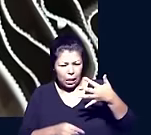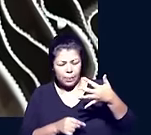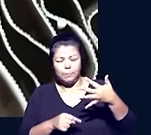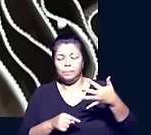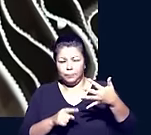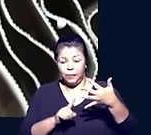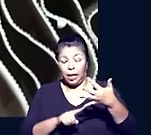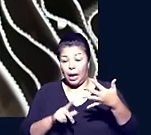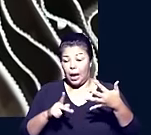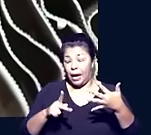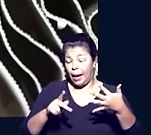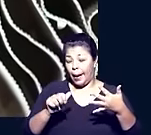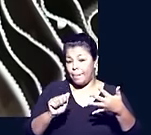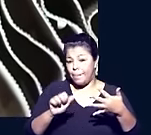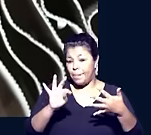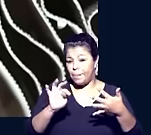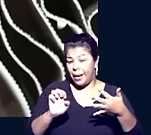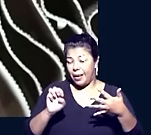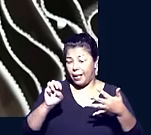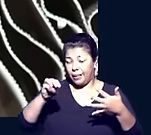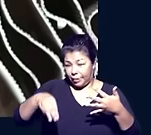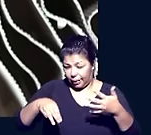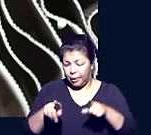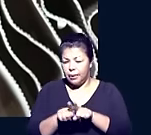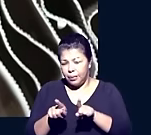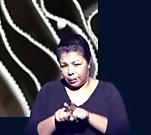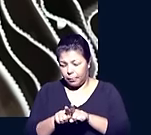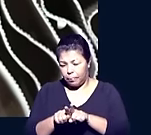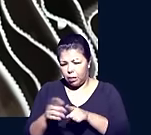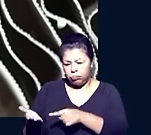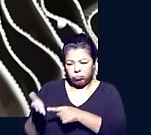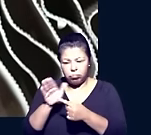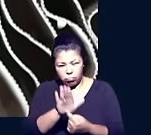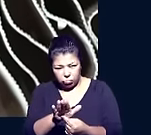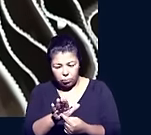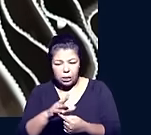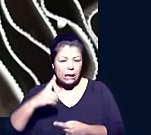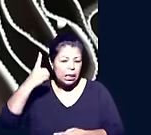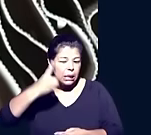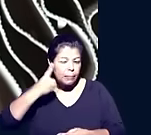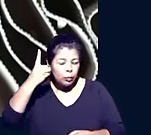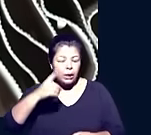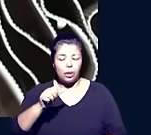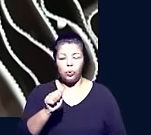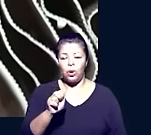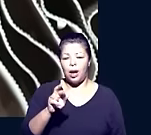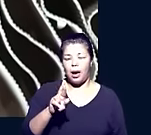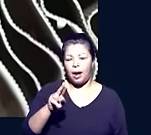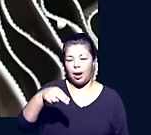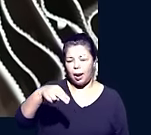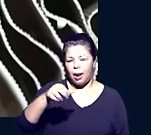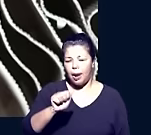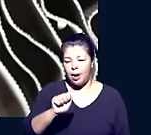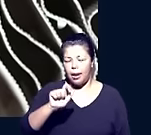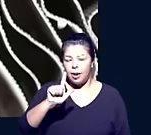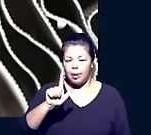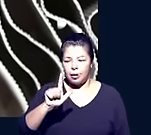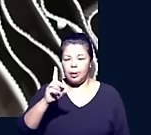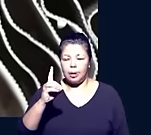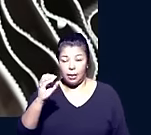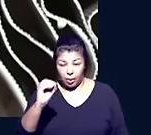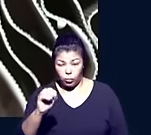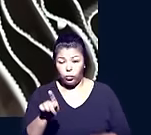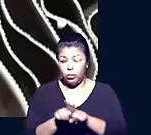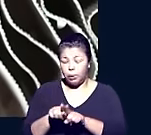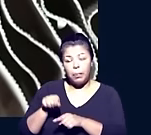paté que foi apresentado pelo Deputado Arnaldo Jardim que servirá de base para uma transição